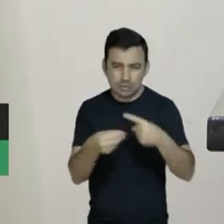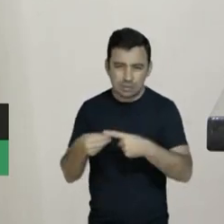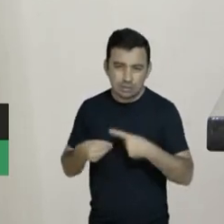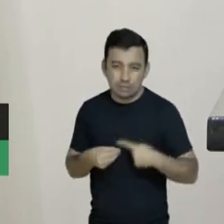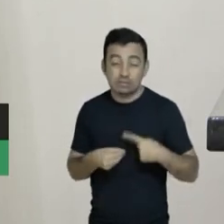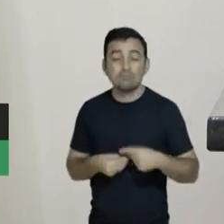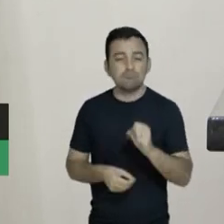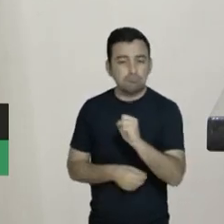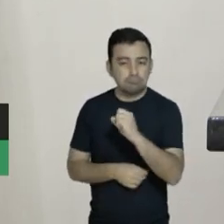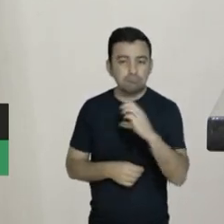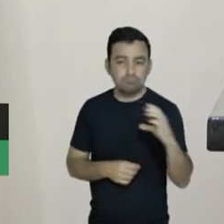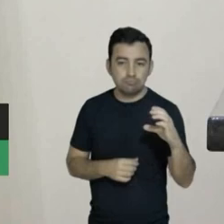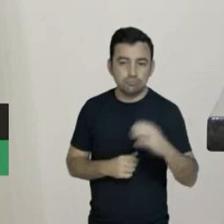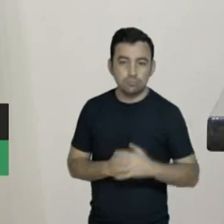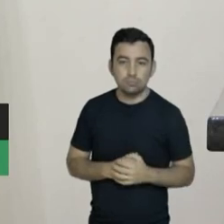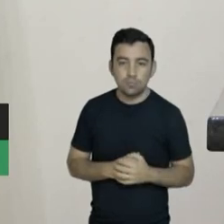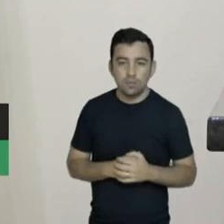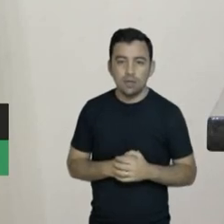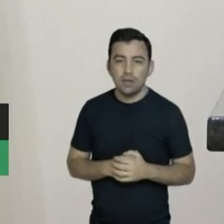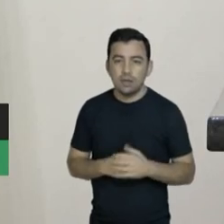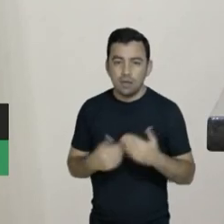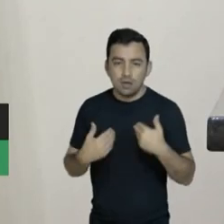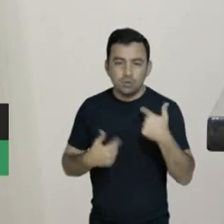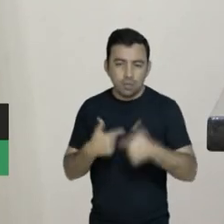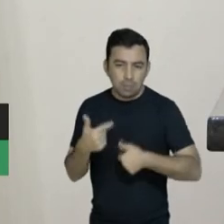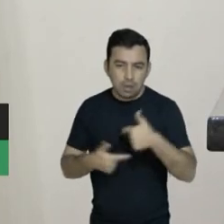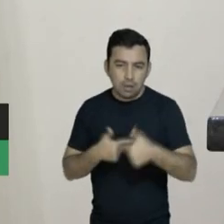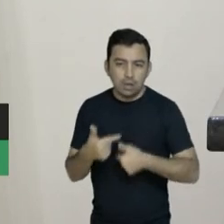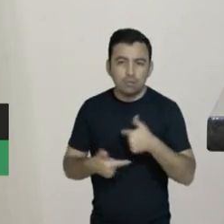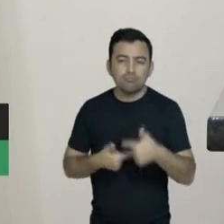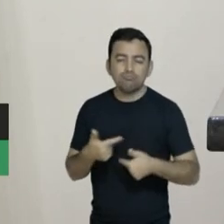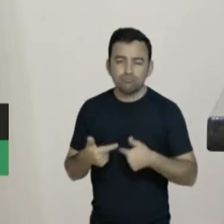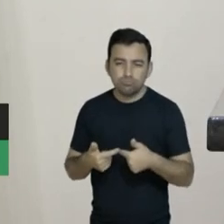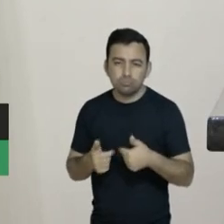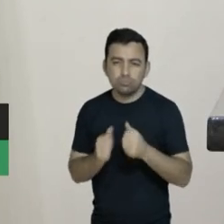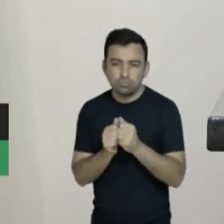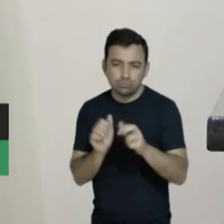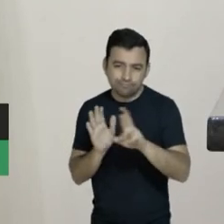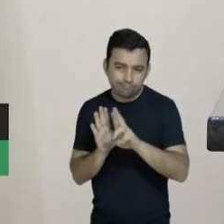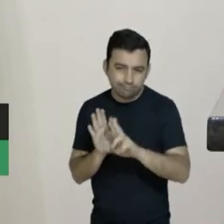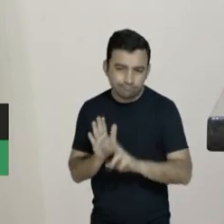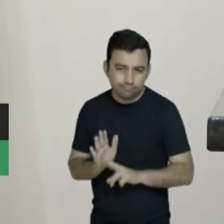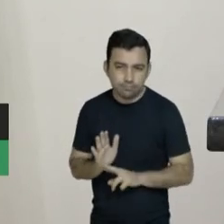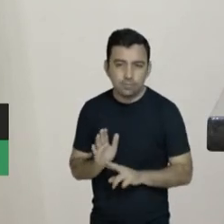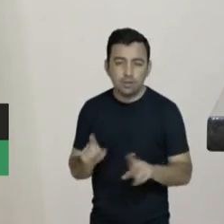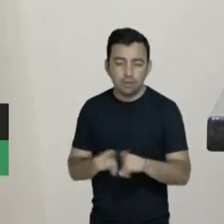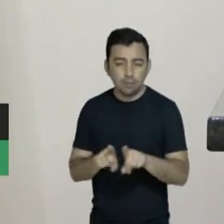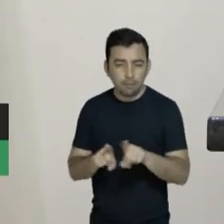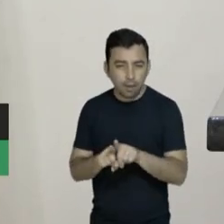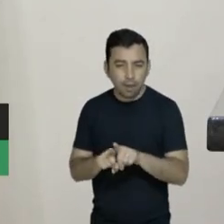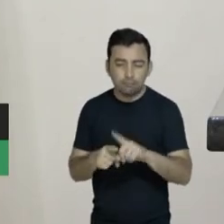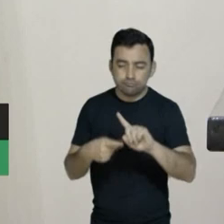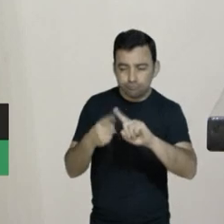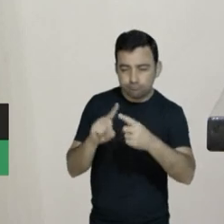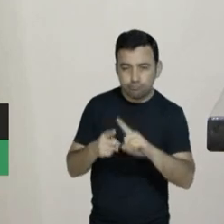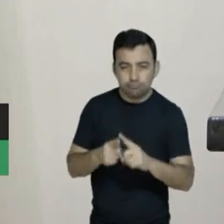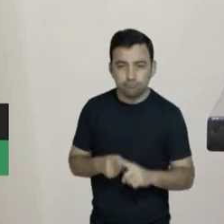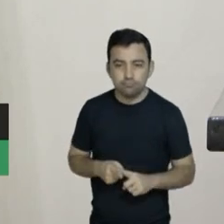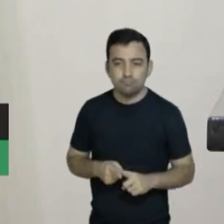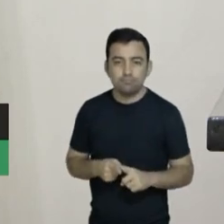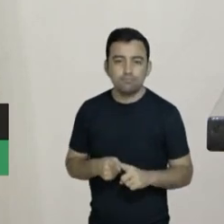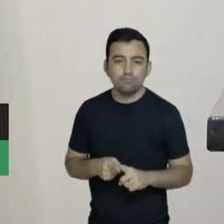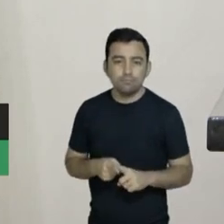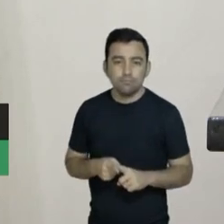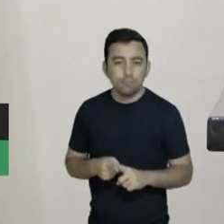Catarina, fiz um trabalho de arregimentação e de conciliação